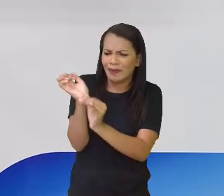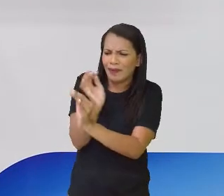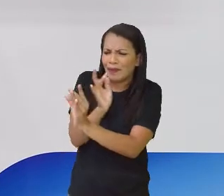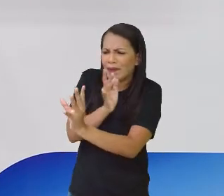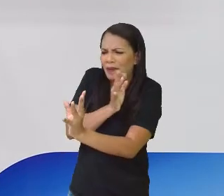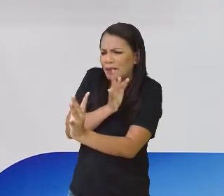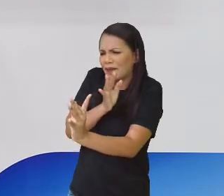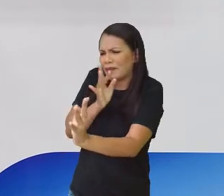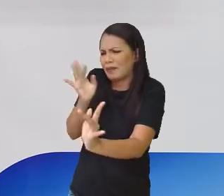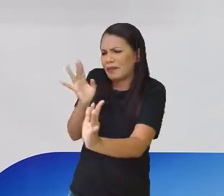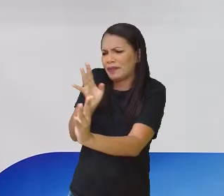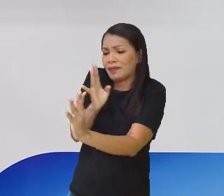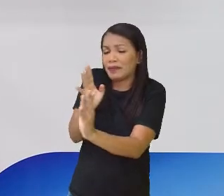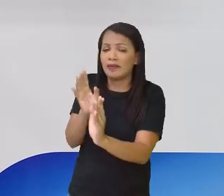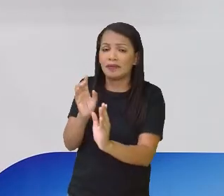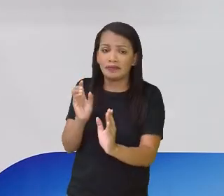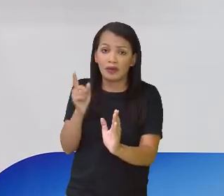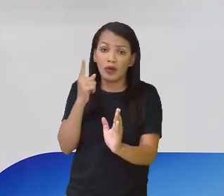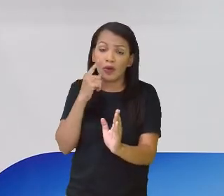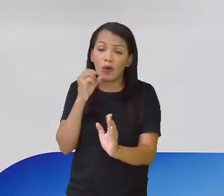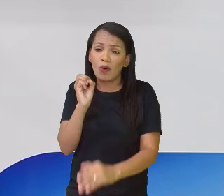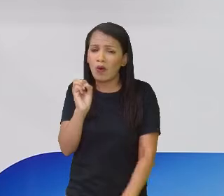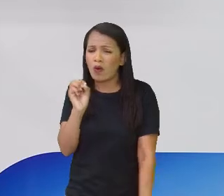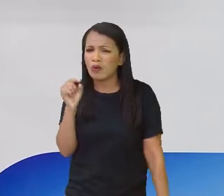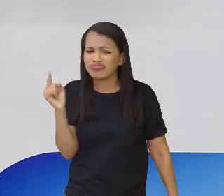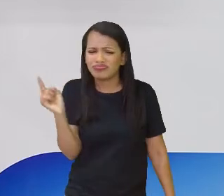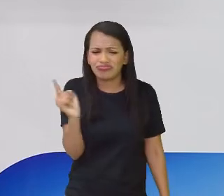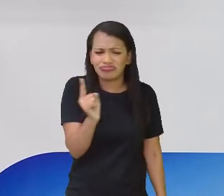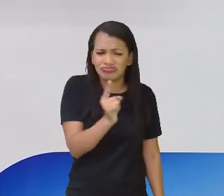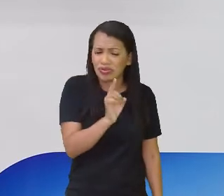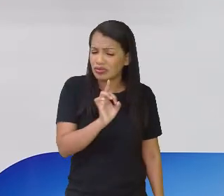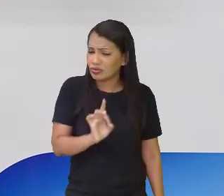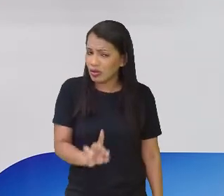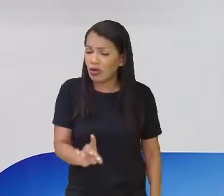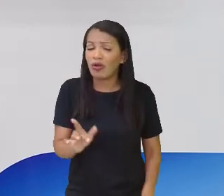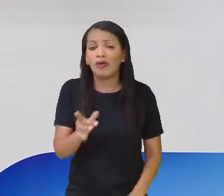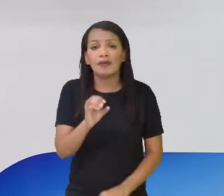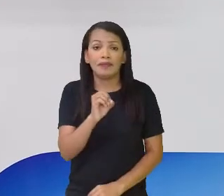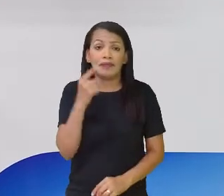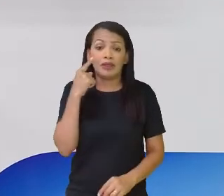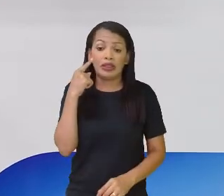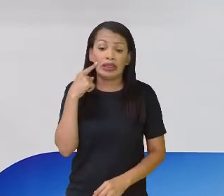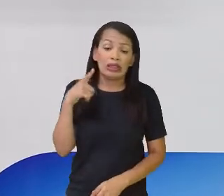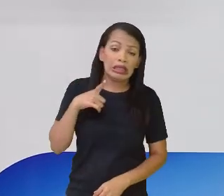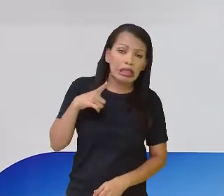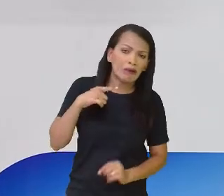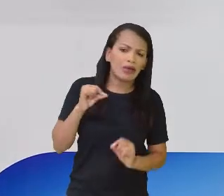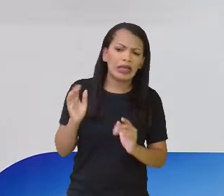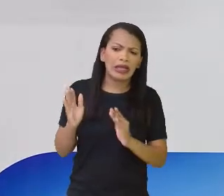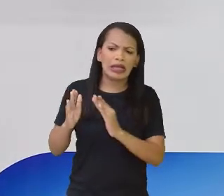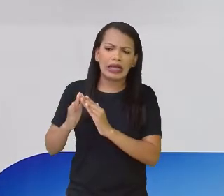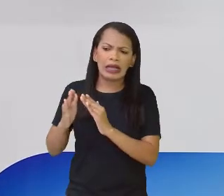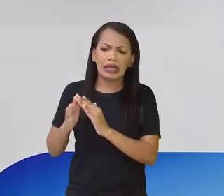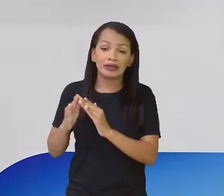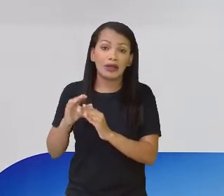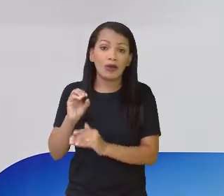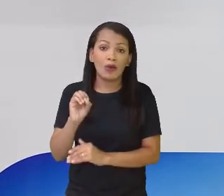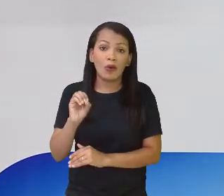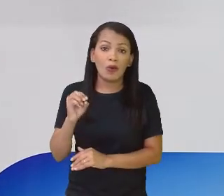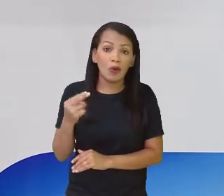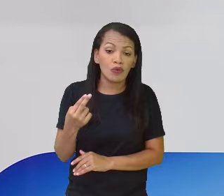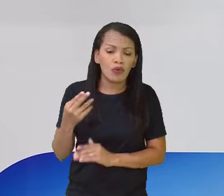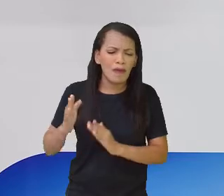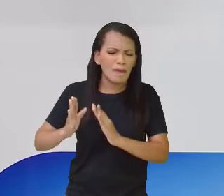tem muitas casas ou tem poucas. Essas são as diferenças que a gente encontra e a gente consegue observar já direto